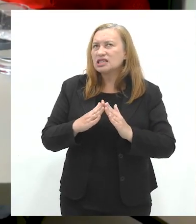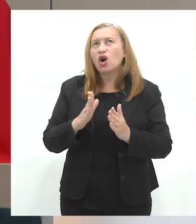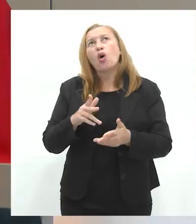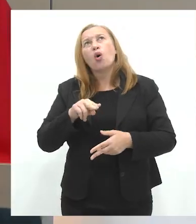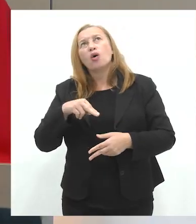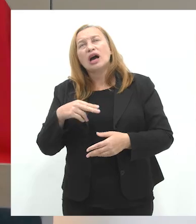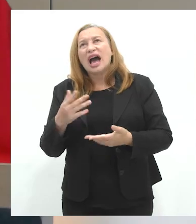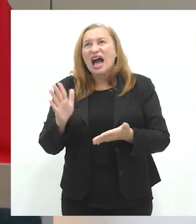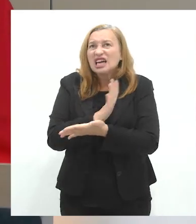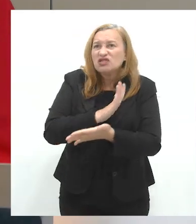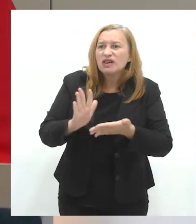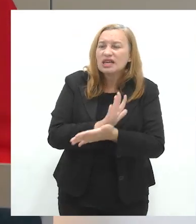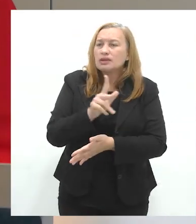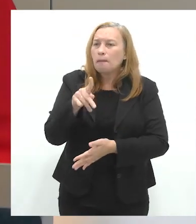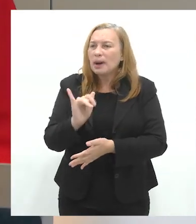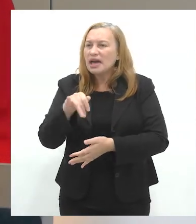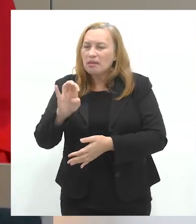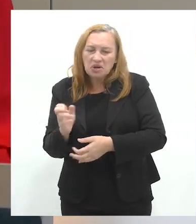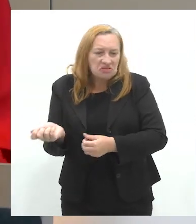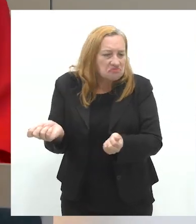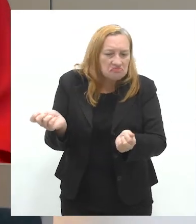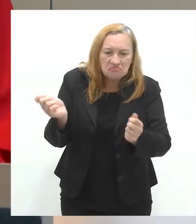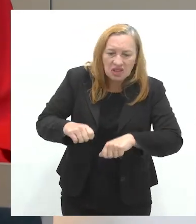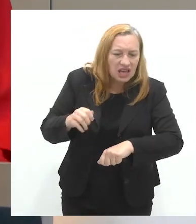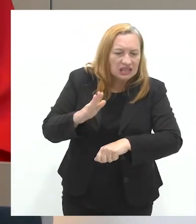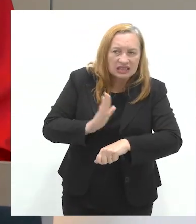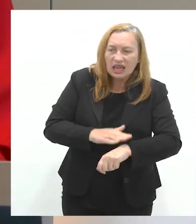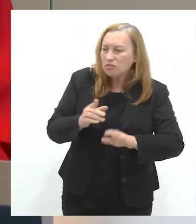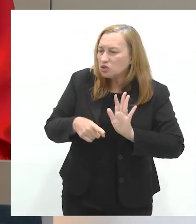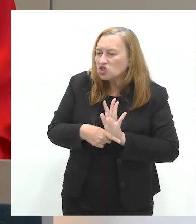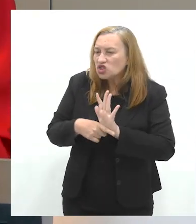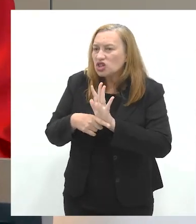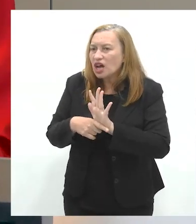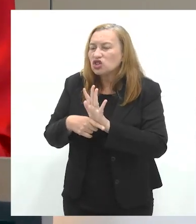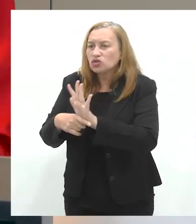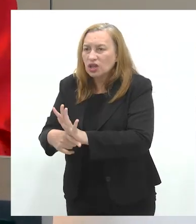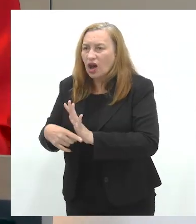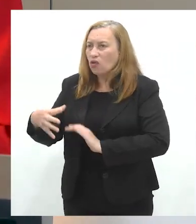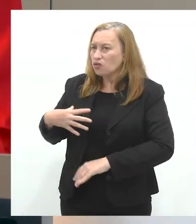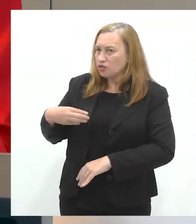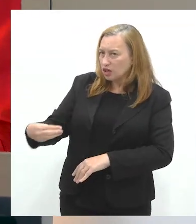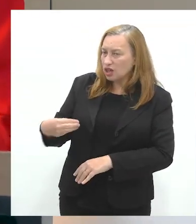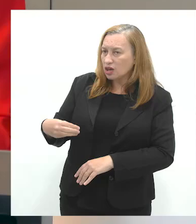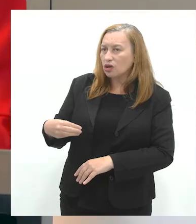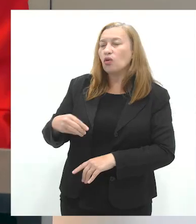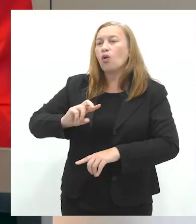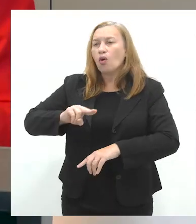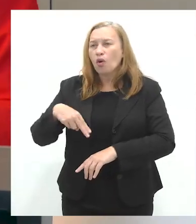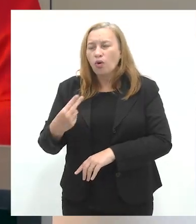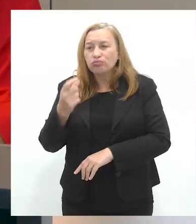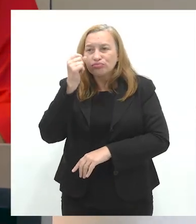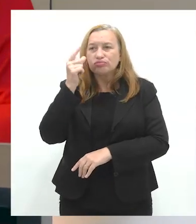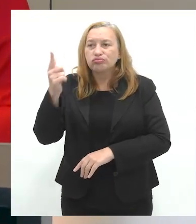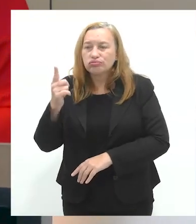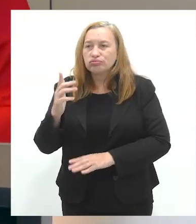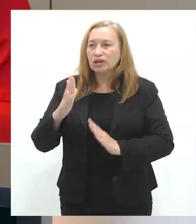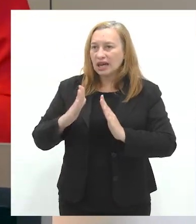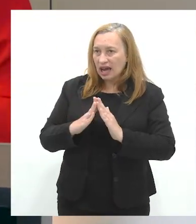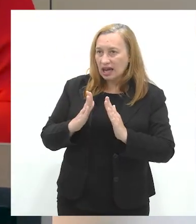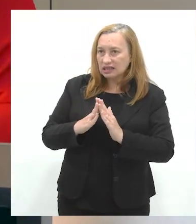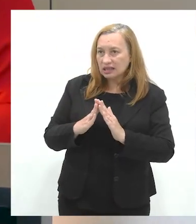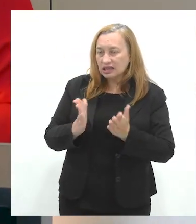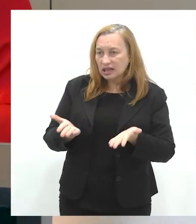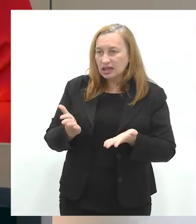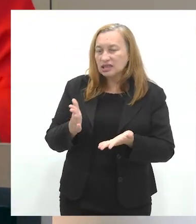não tem tempo, né? O pai está trabalhando ou chega em casa em horários diferentes do horário da criança estar acordada em casa.